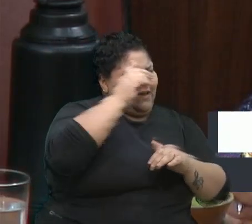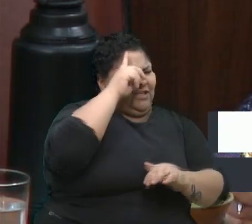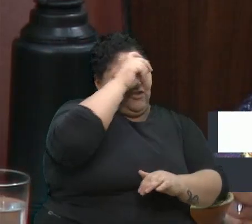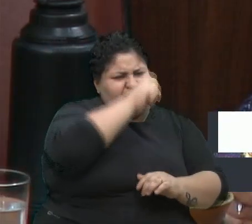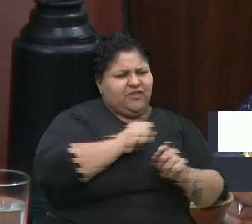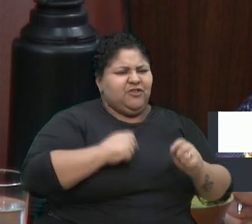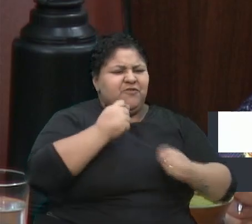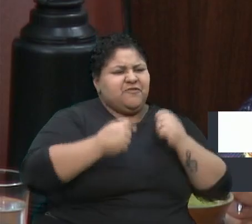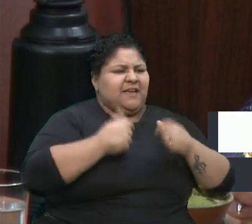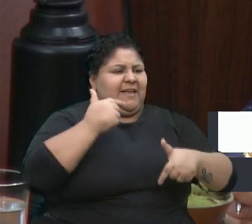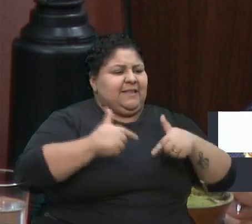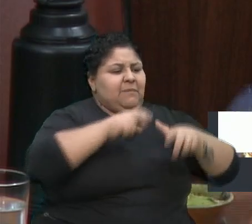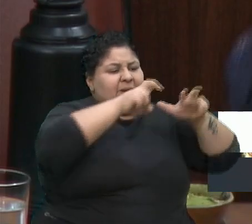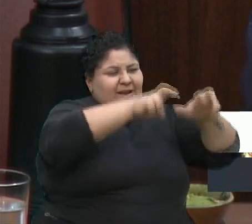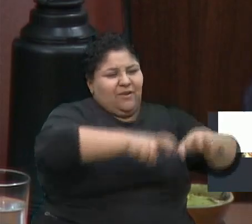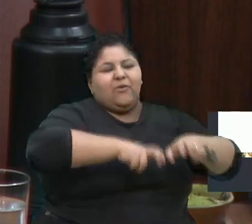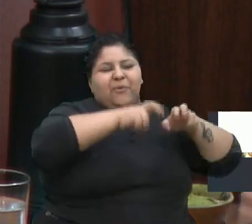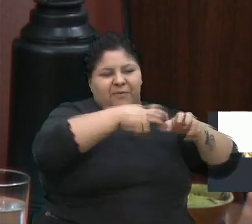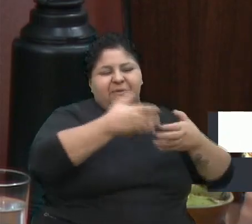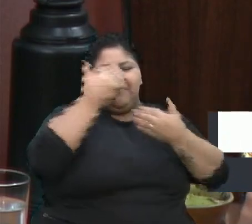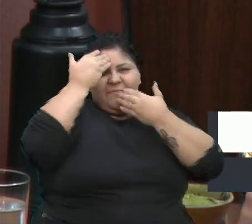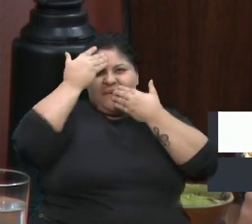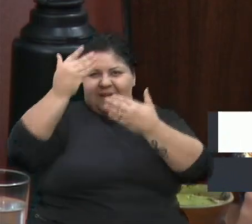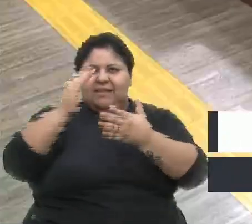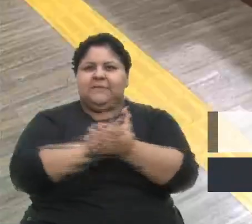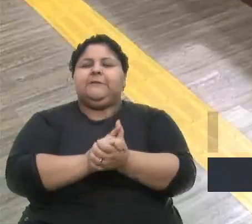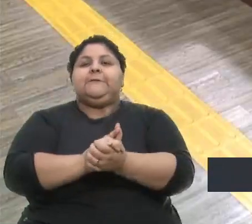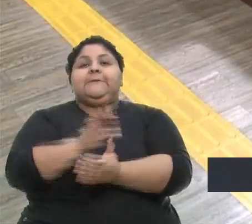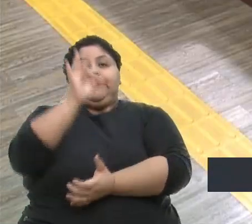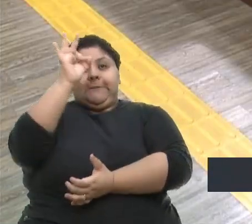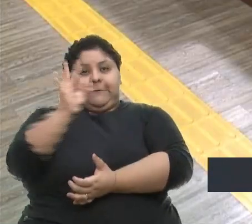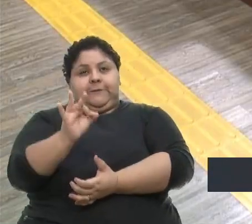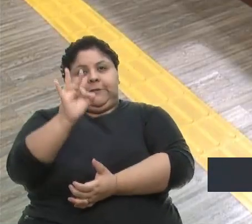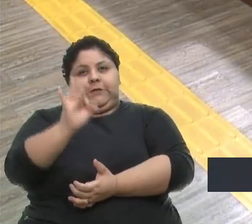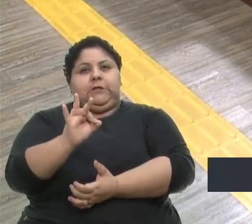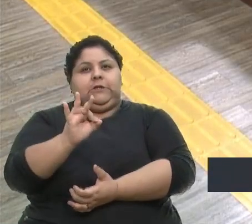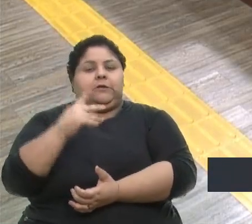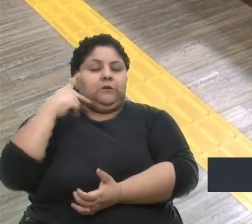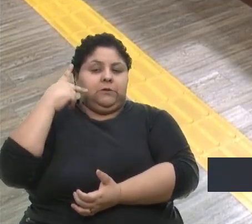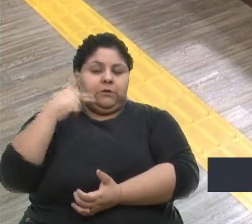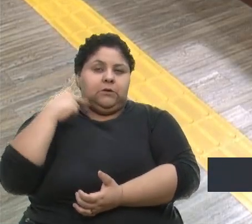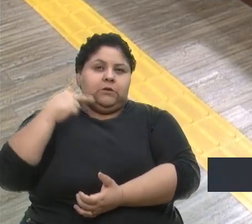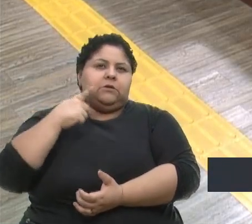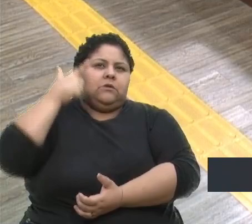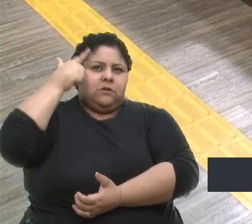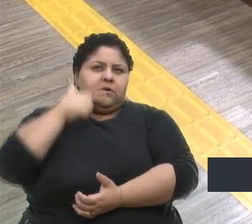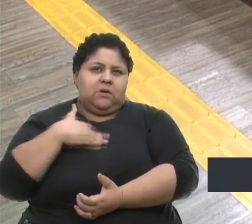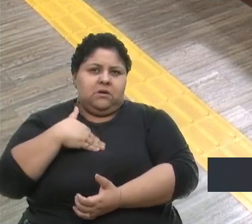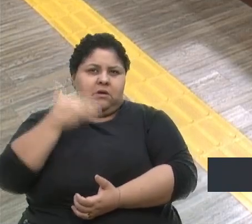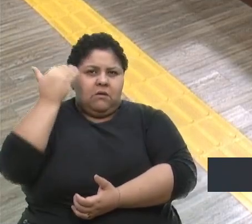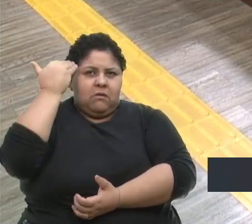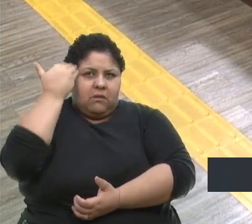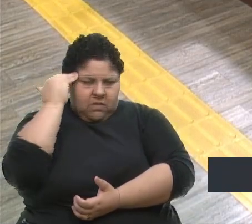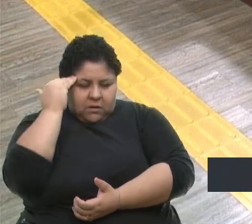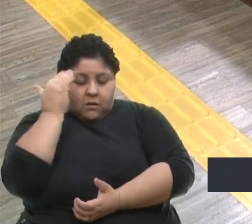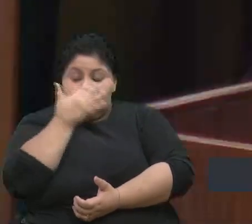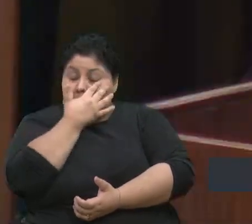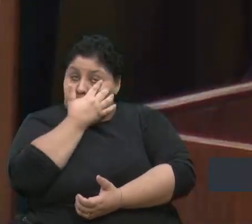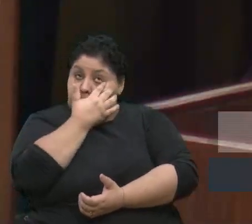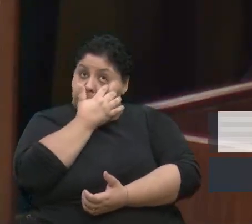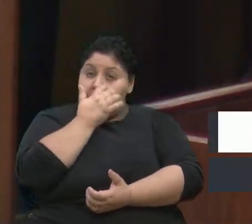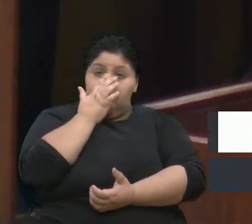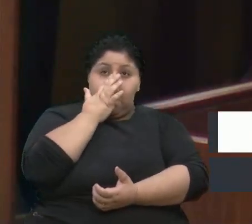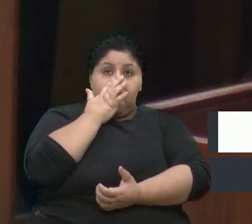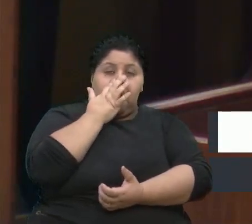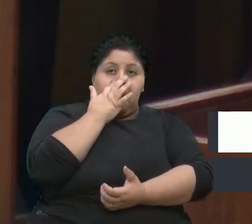colônia segurando esse tranco tão complexo. Obrigado, vereador. Certo, vereador Lucas. Eu tenho entendimento, colegas. Os 3